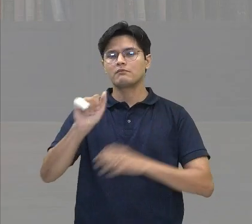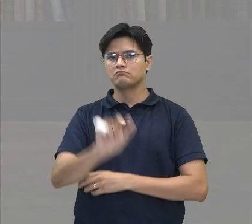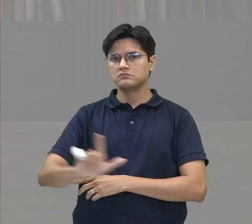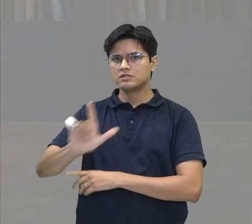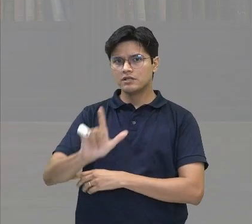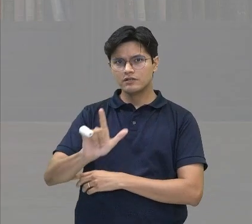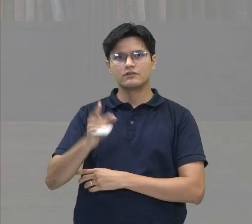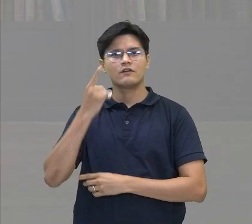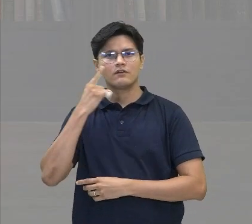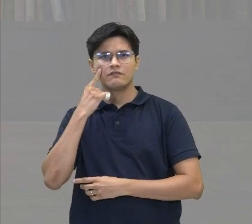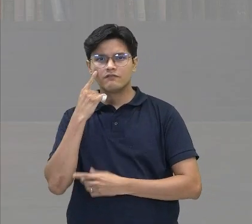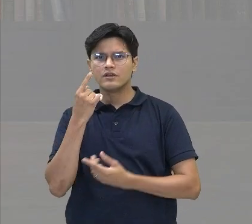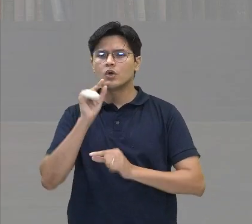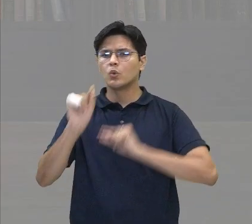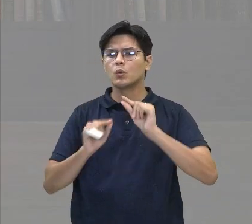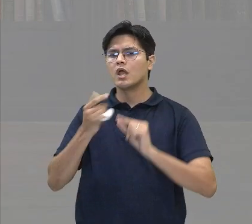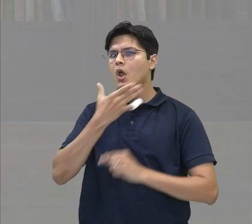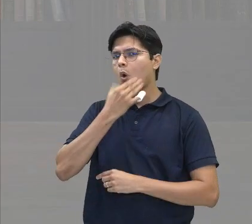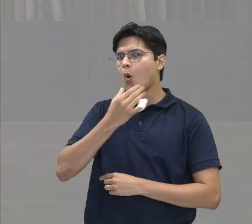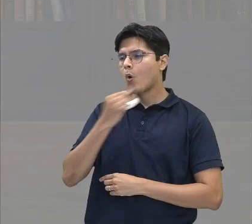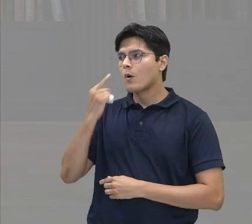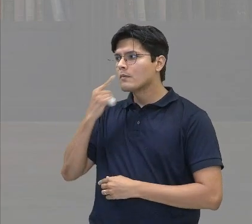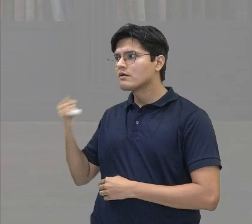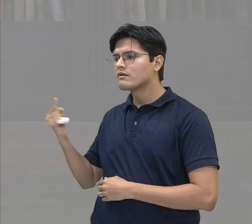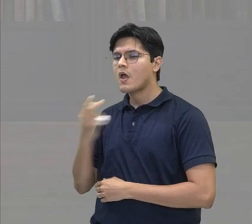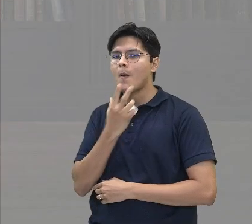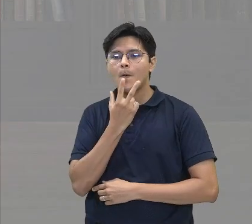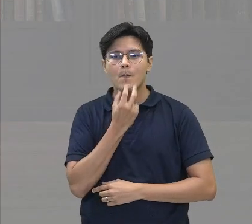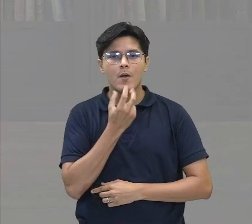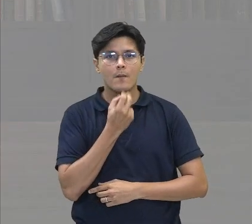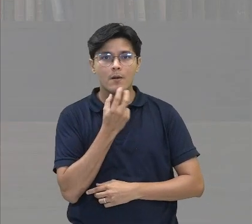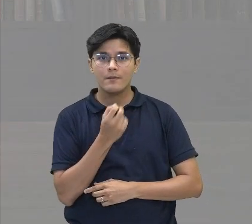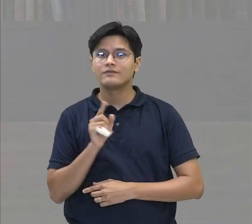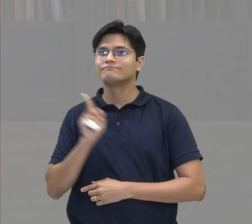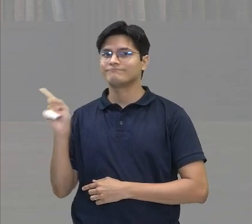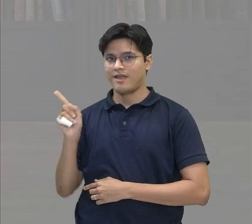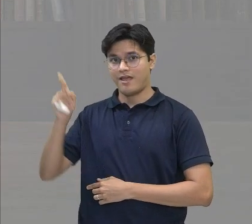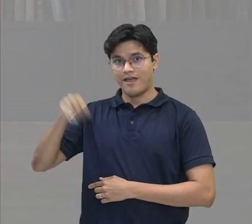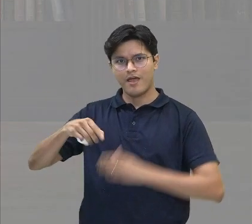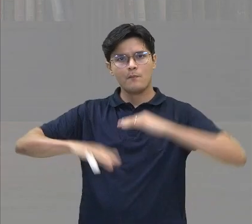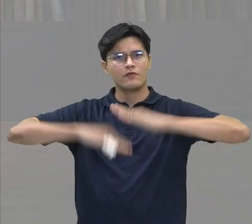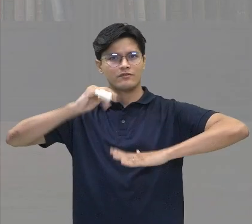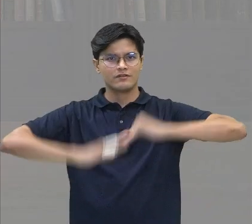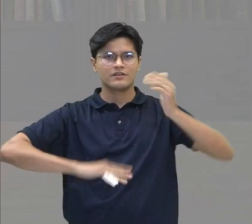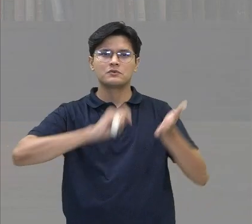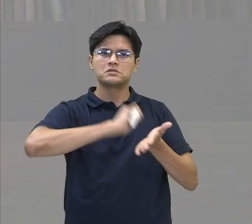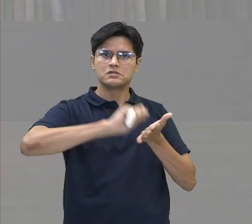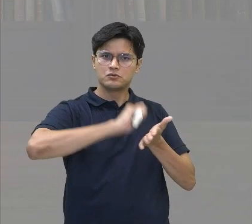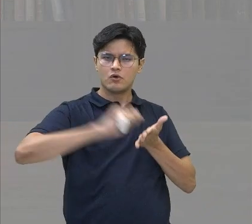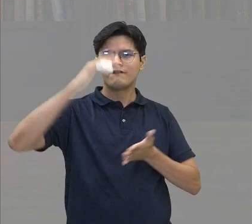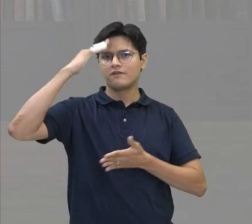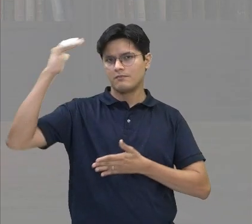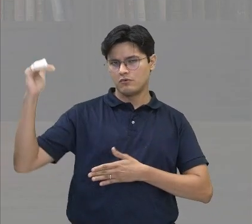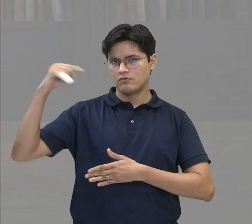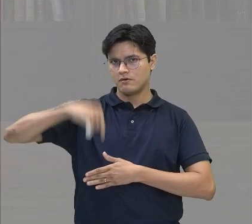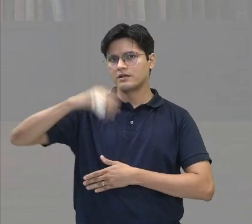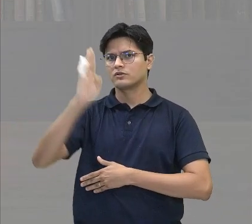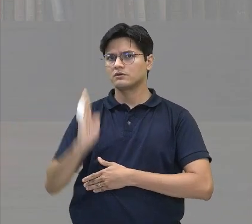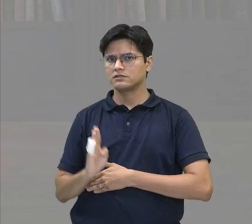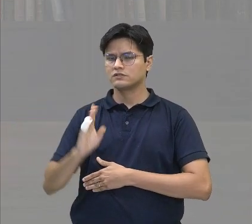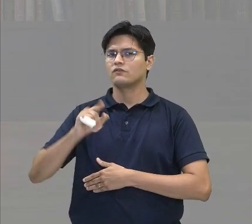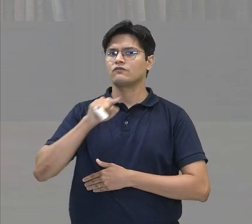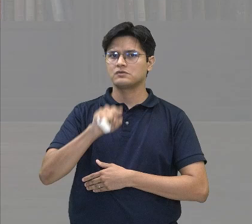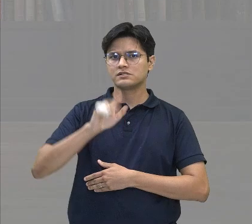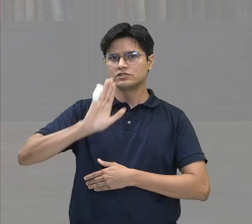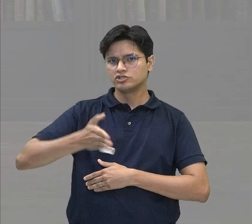provavelmente o maior escritor da língua portuguesa no Brasil, pelo menos, né? E aqui a gente faz a indagação. Você já parou para pensar